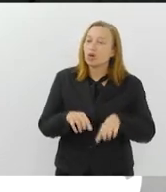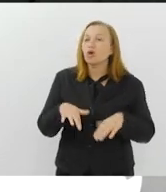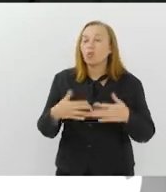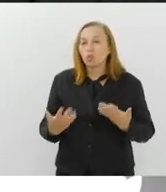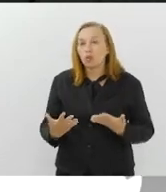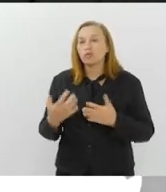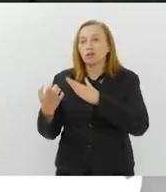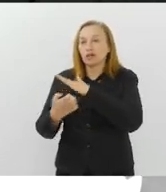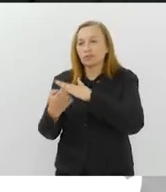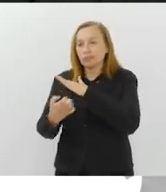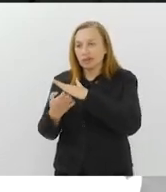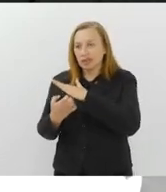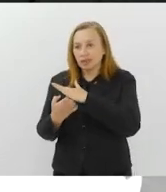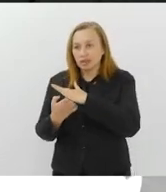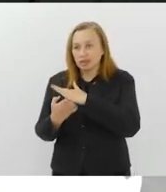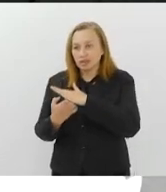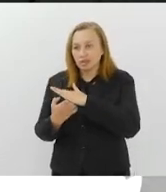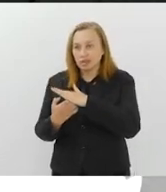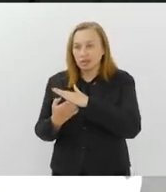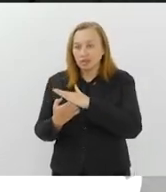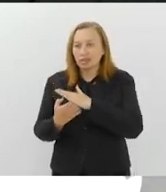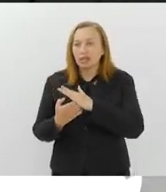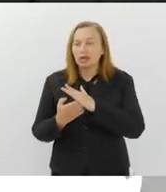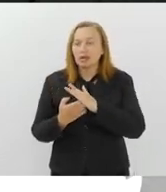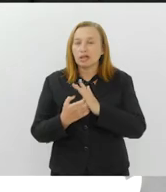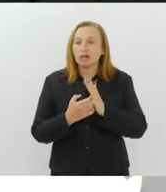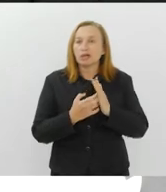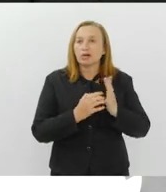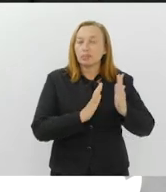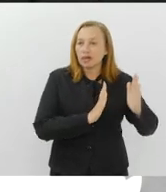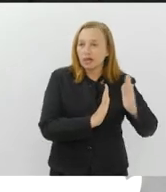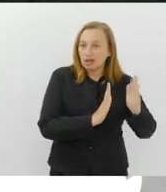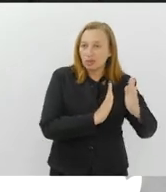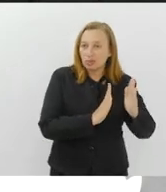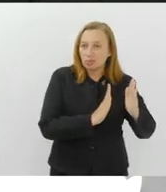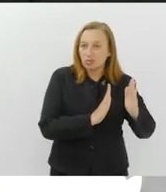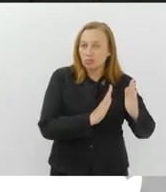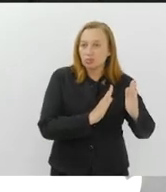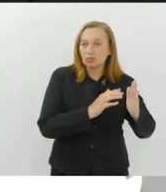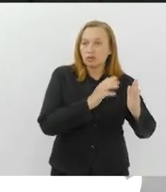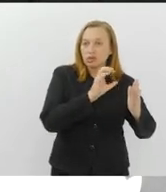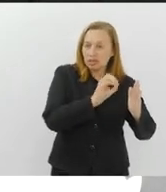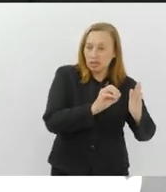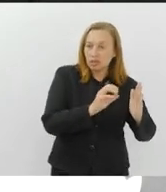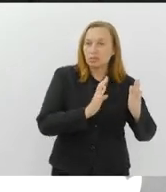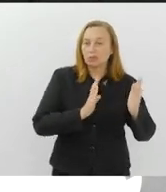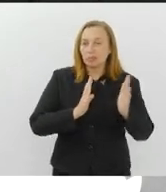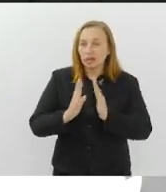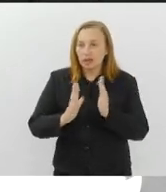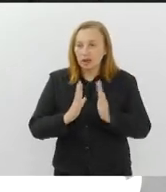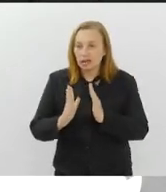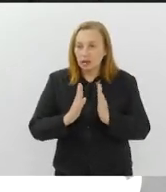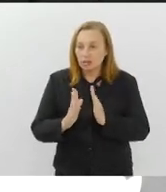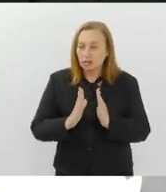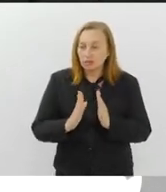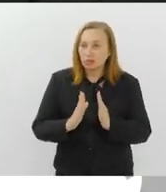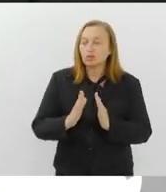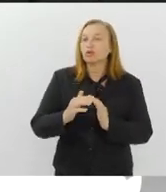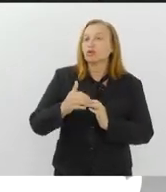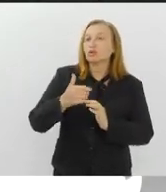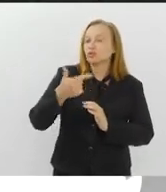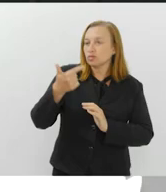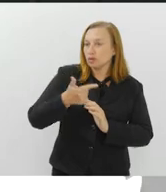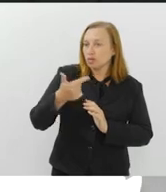operadora passa em dois ciclos nessa faixa 3, a agência tem, dentro da norma,